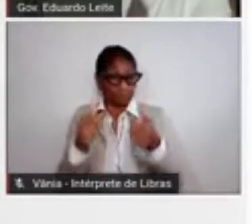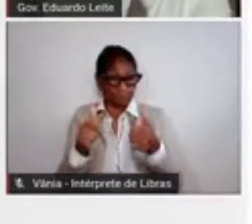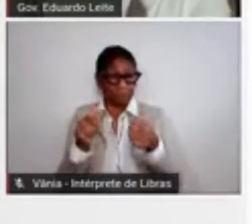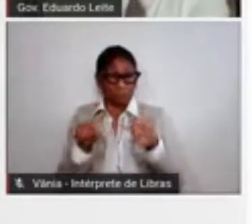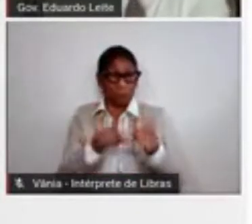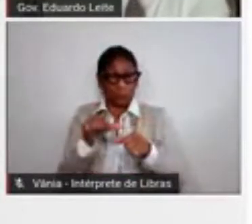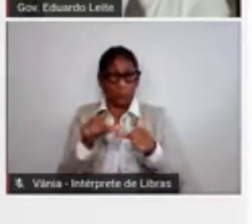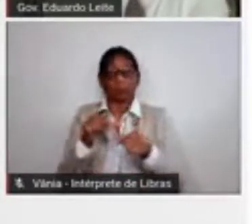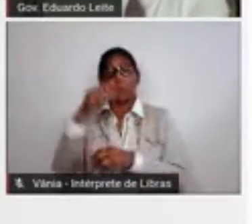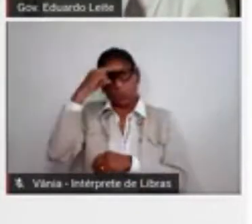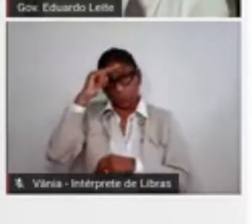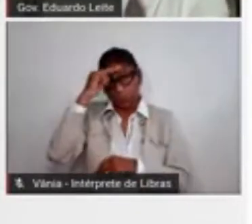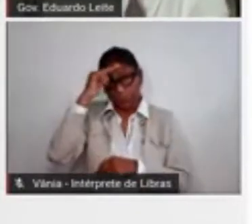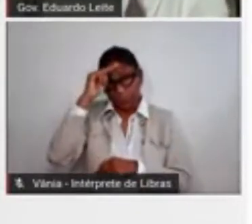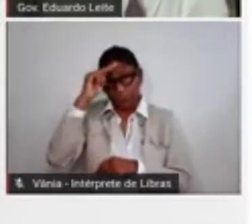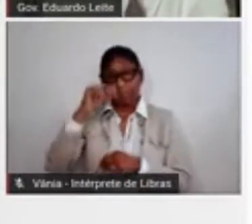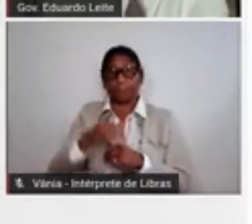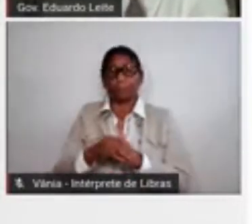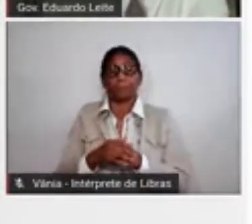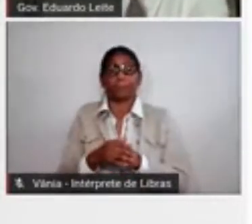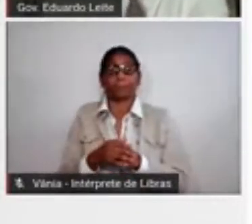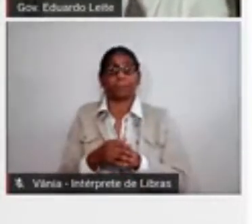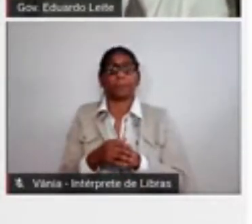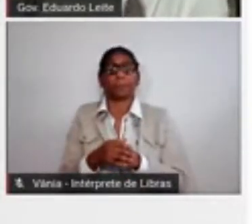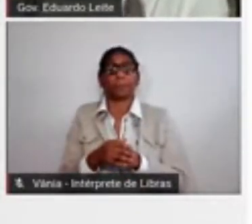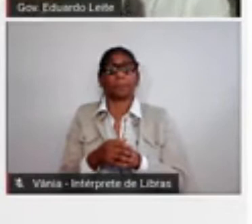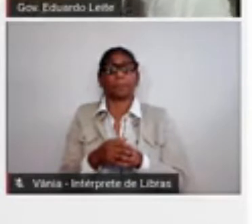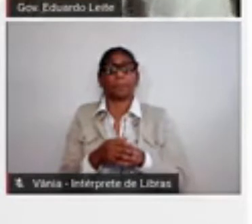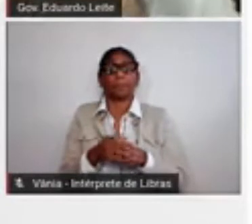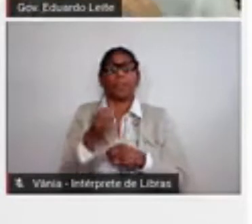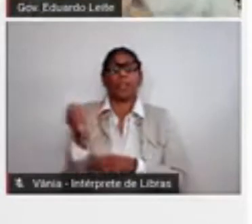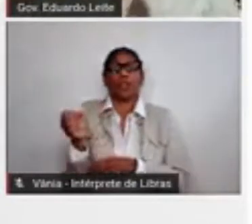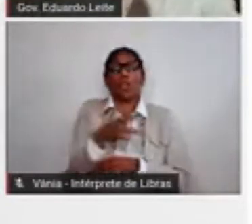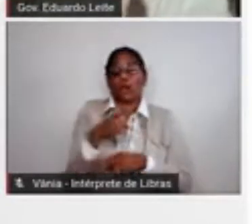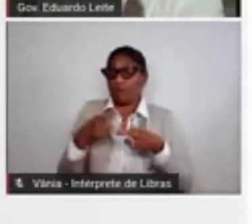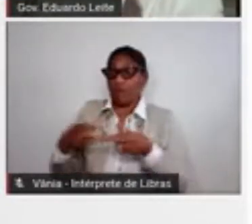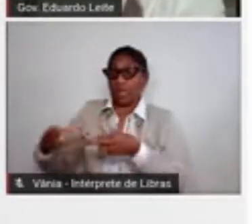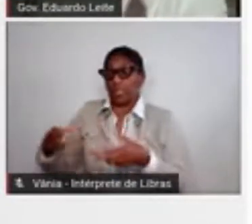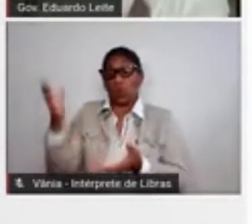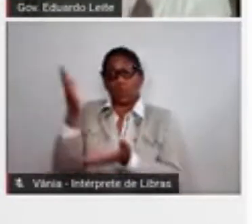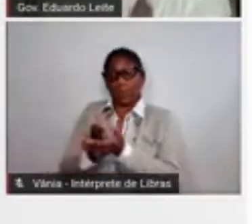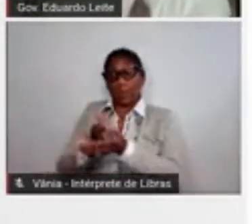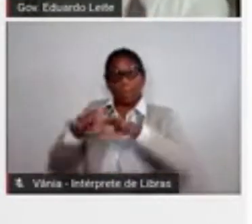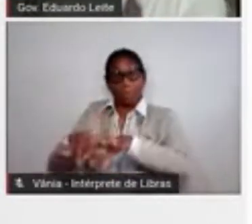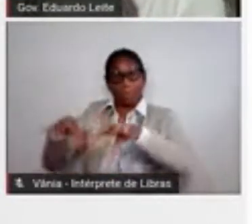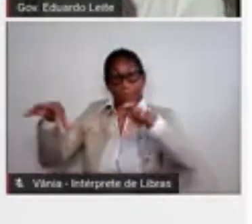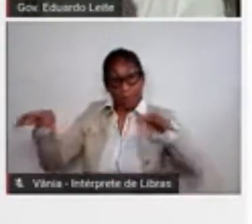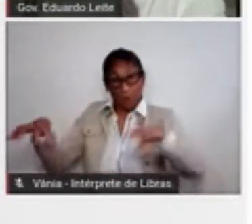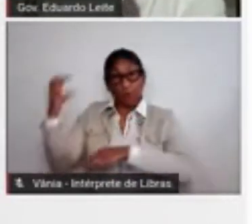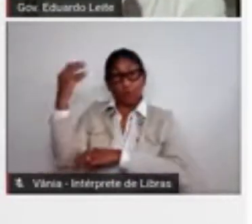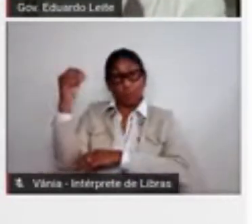de Uruguaiana, esta nova região que se separou da região de Porto